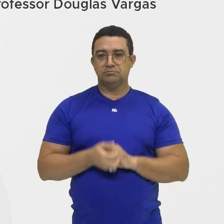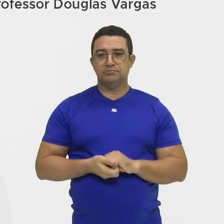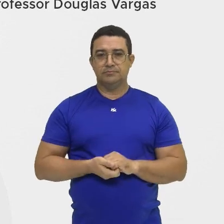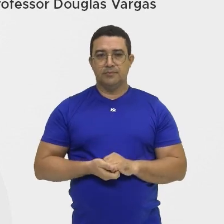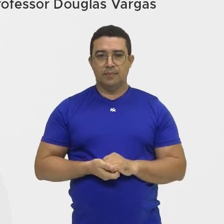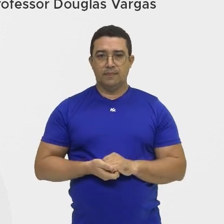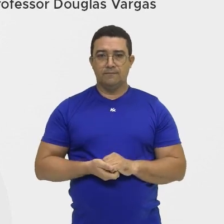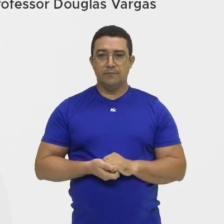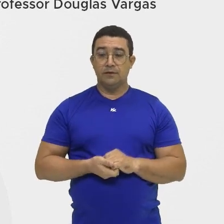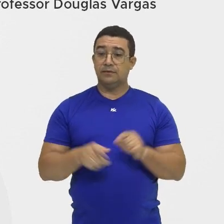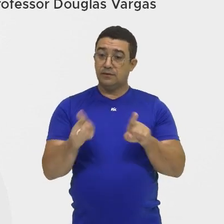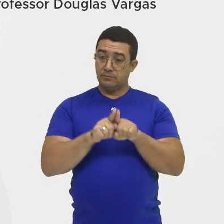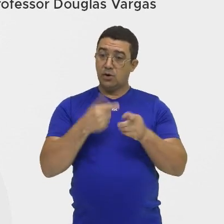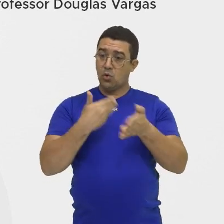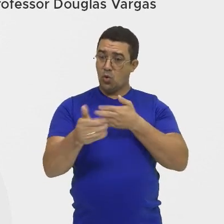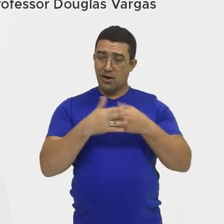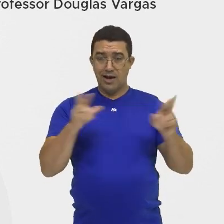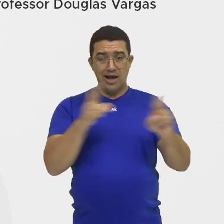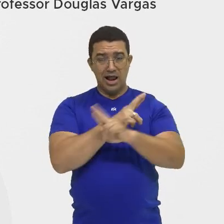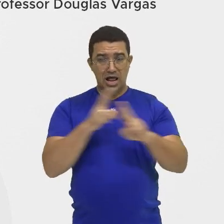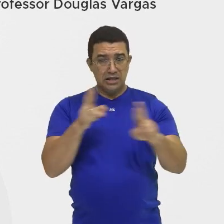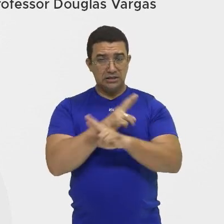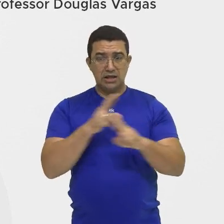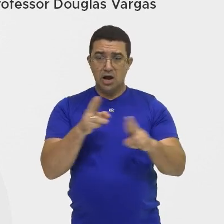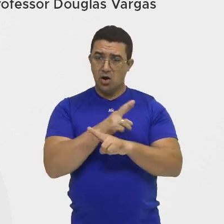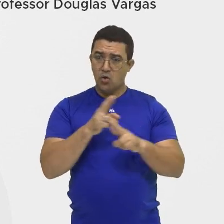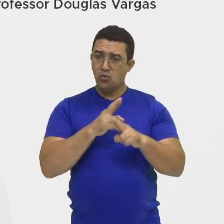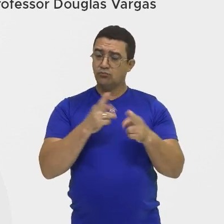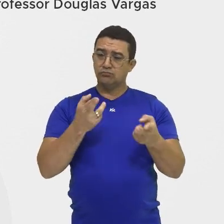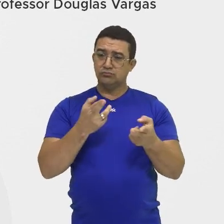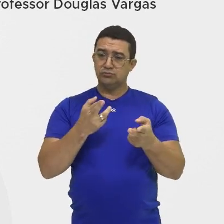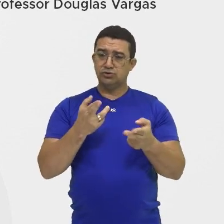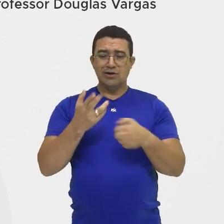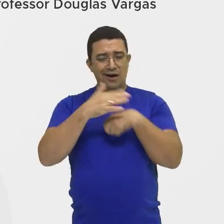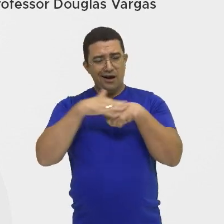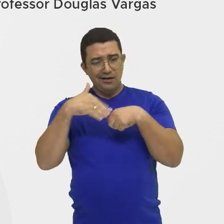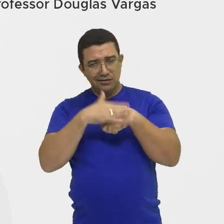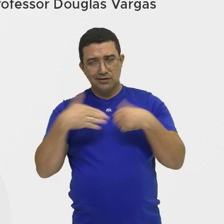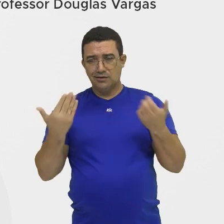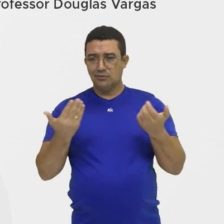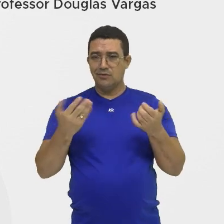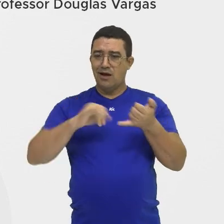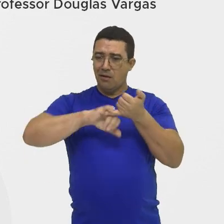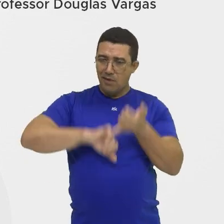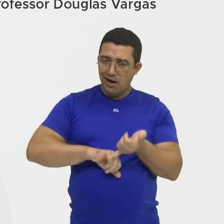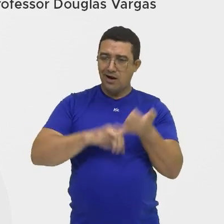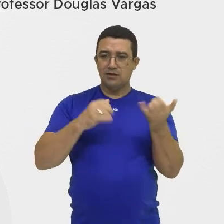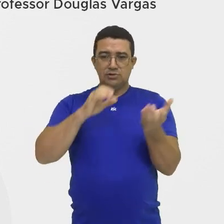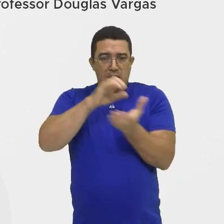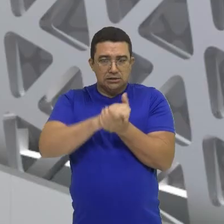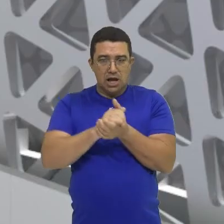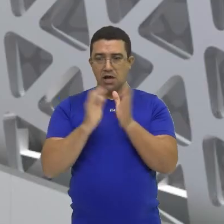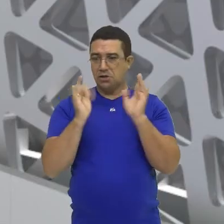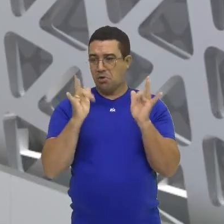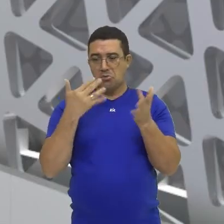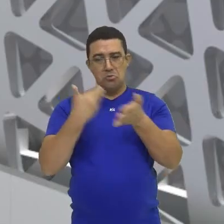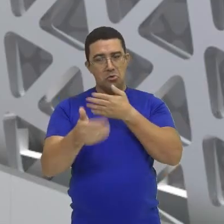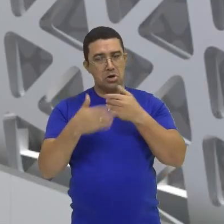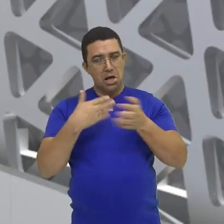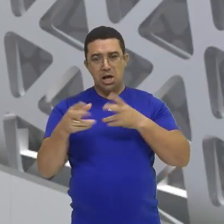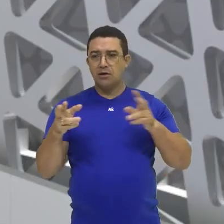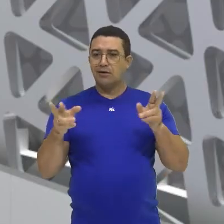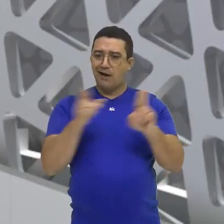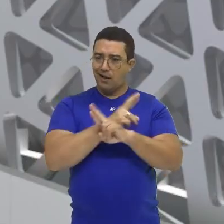Em qualquer relação íntima de afeto, namorado, já vimos aí, amantes, qualquer que seja a relação de